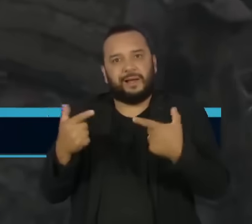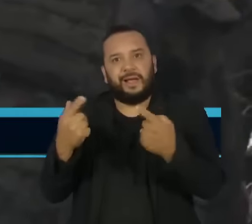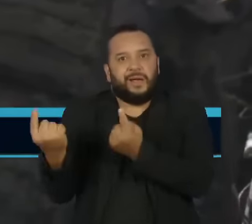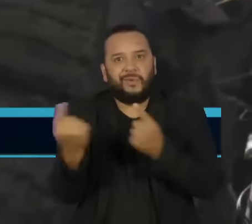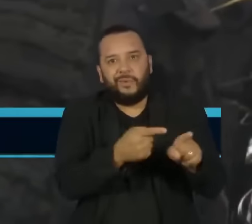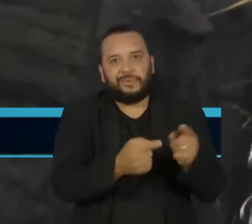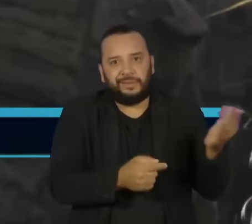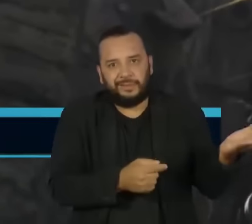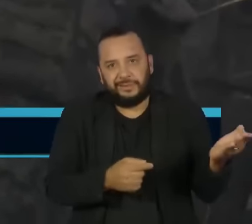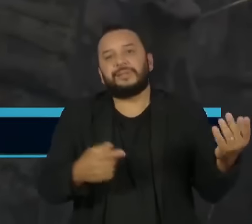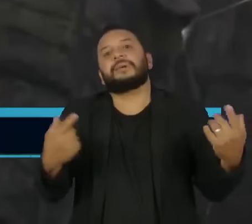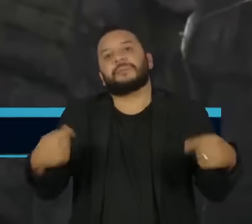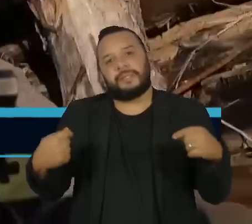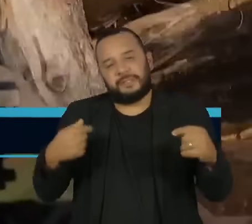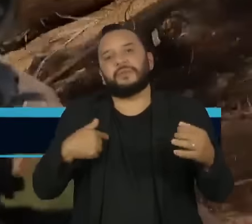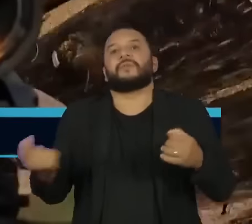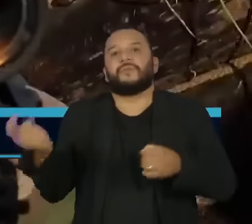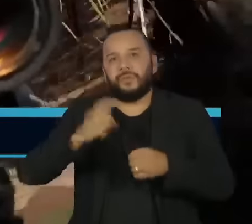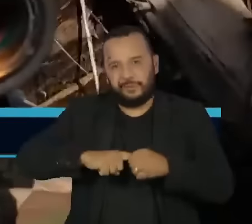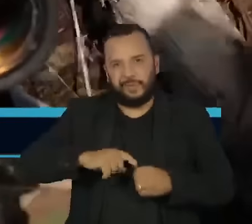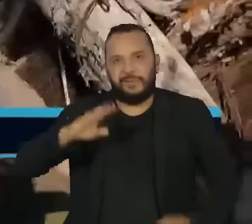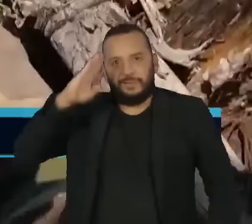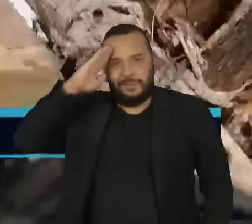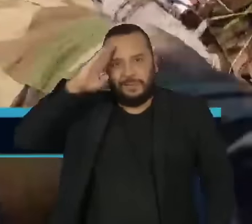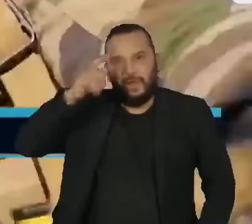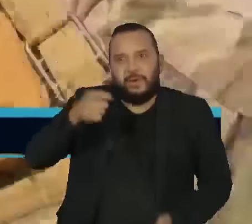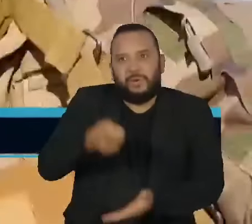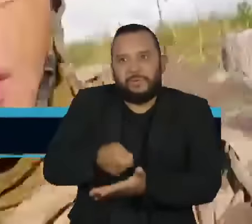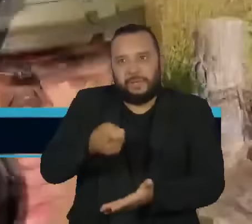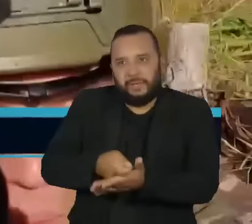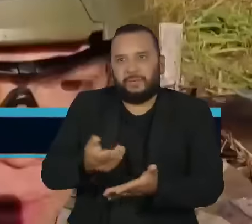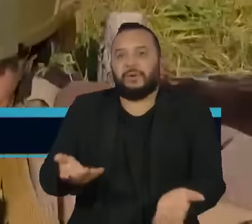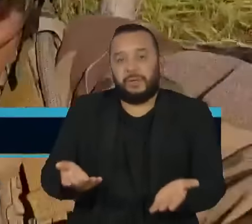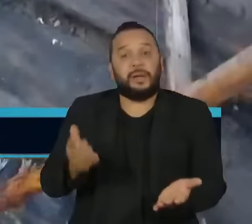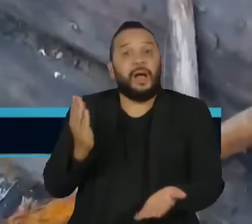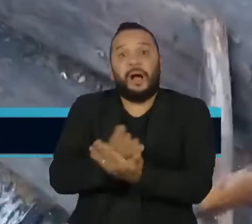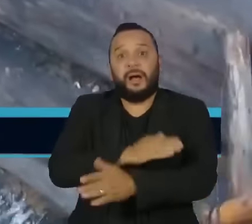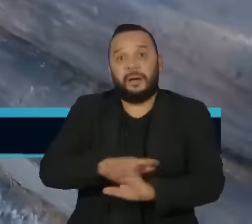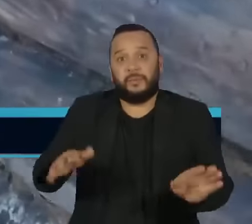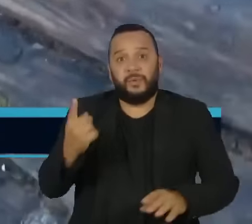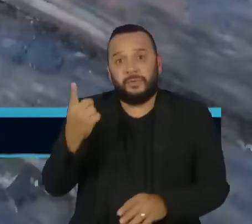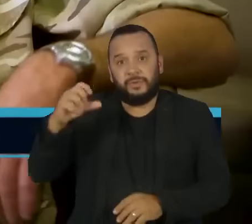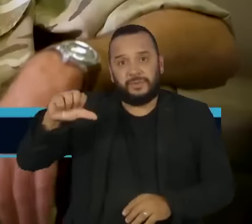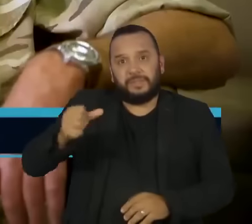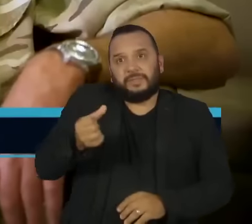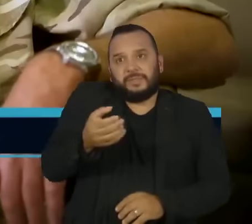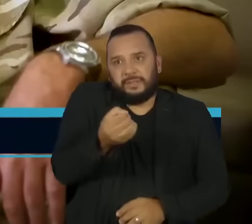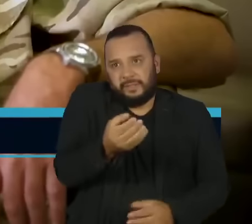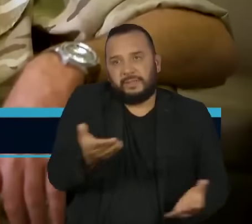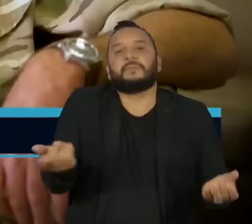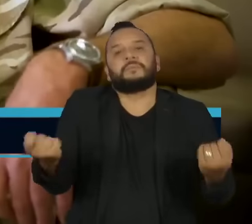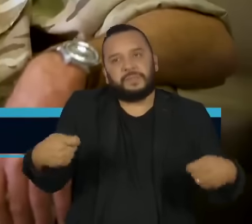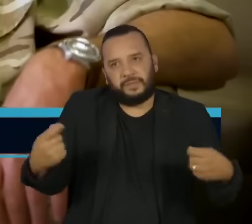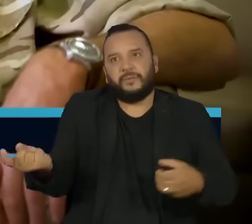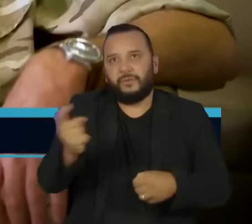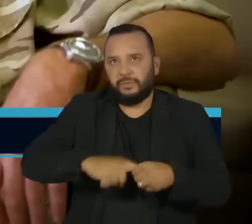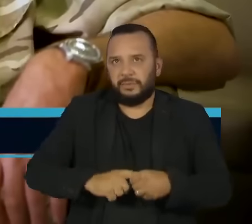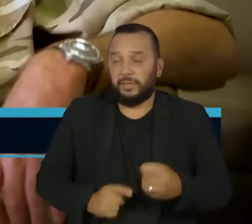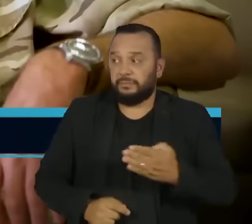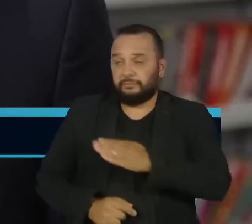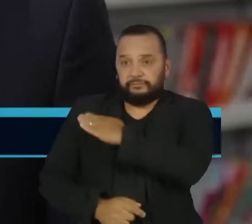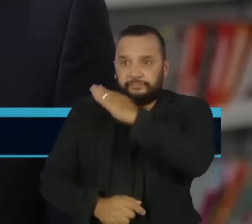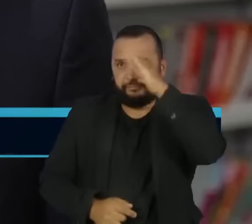precisa reimplantar o serviço militar obrigatório, abolido nos anos 60. A declaração de Sanders foi